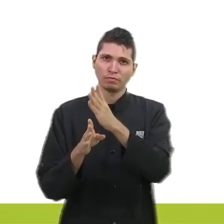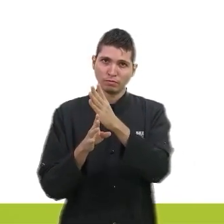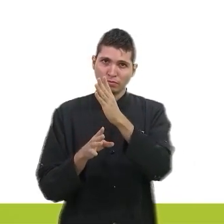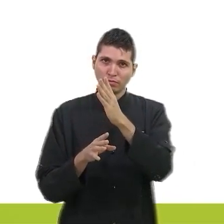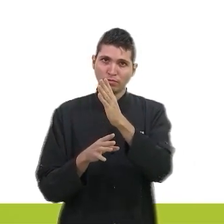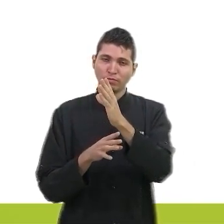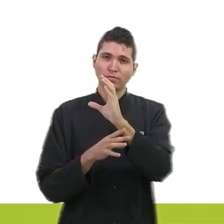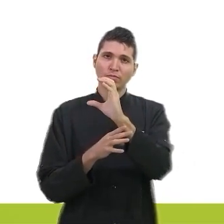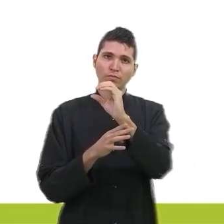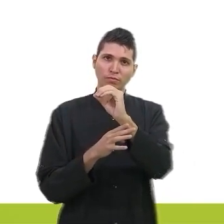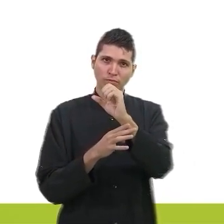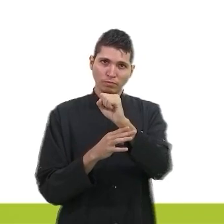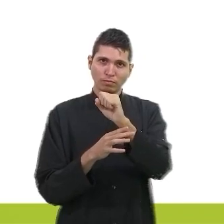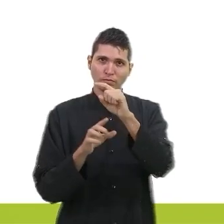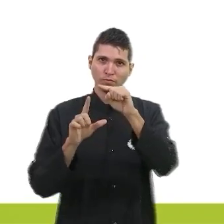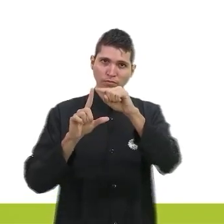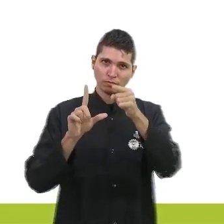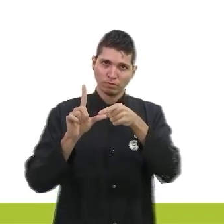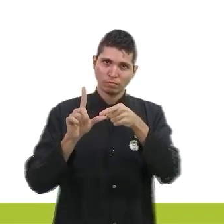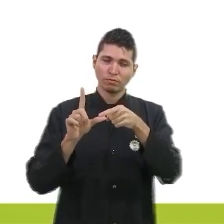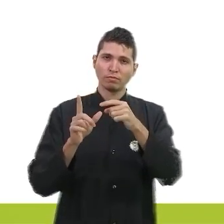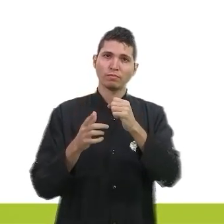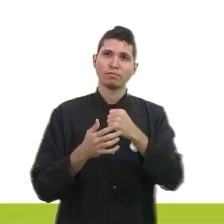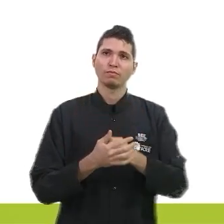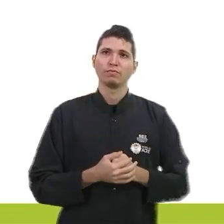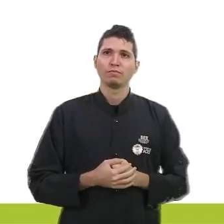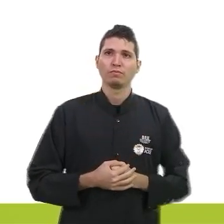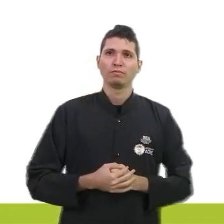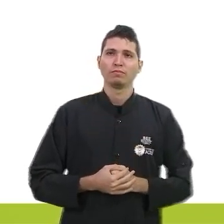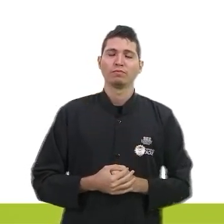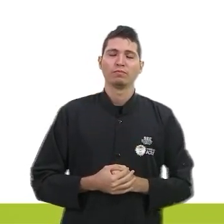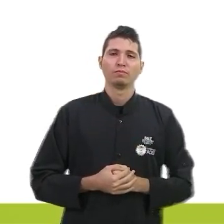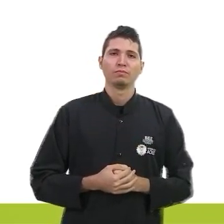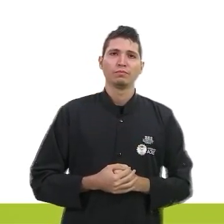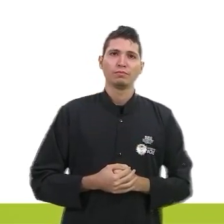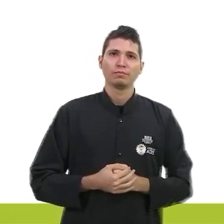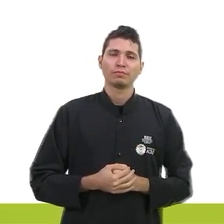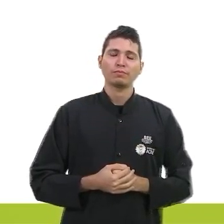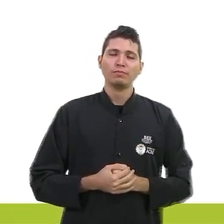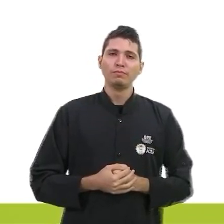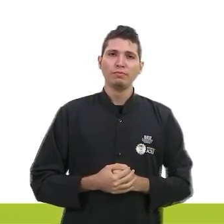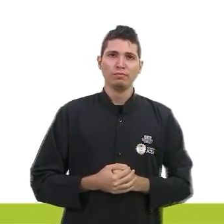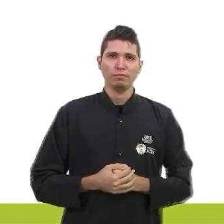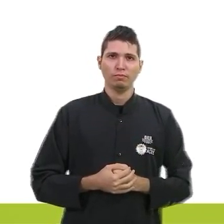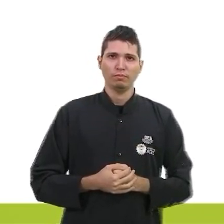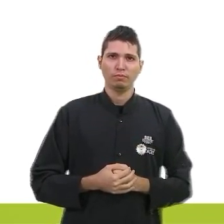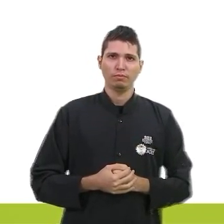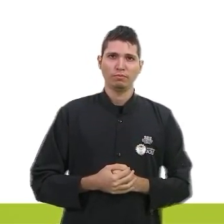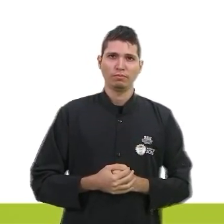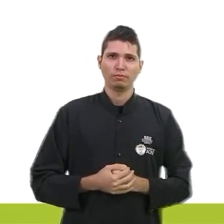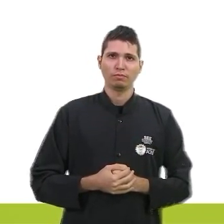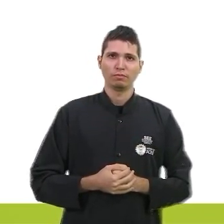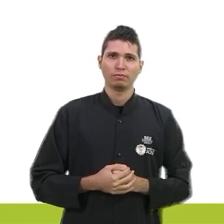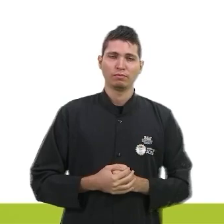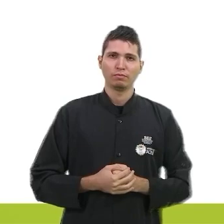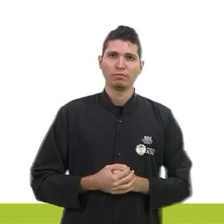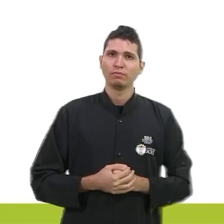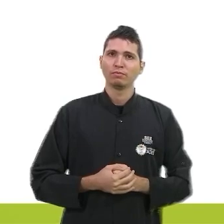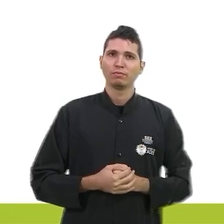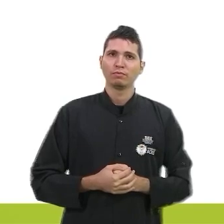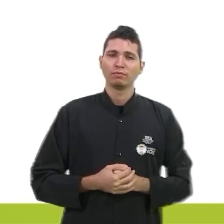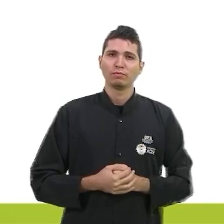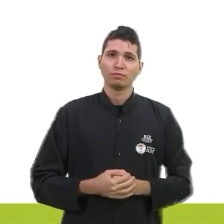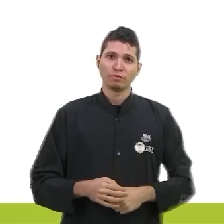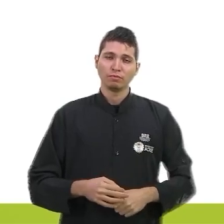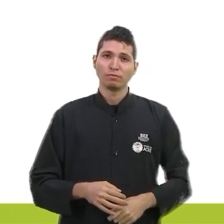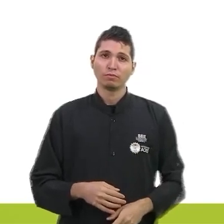e a coordenada y é sempre dada em função do seno do ângulo. Agora, nós precisamos ser capazes de determinar